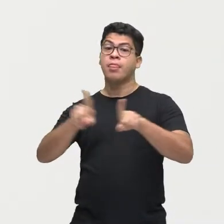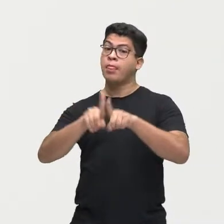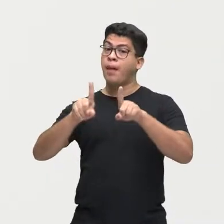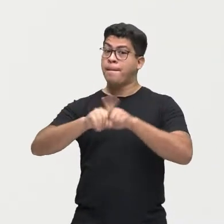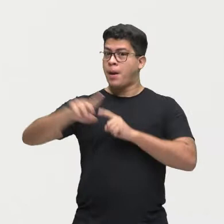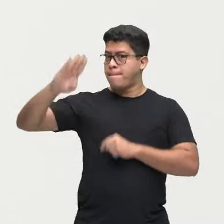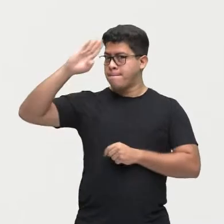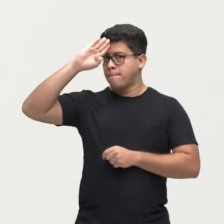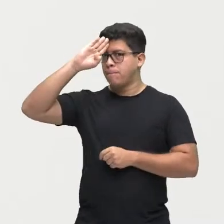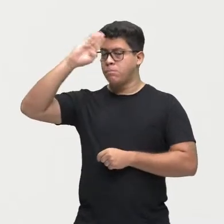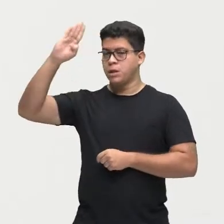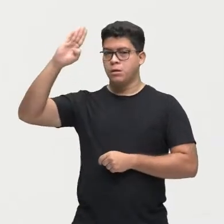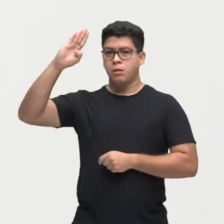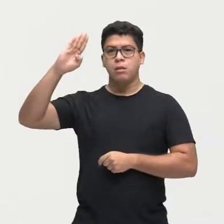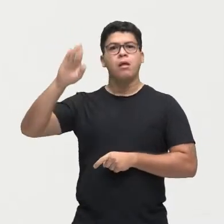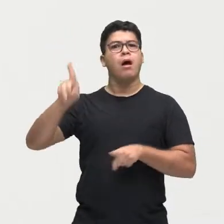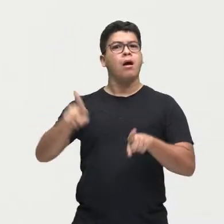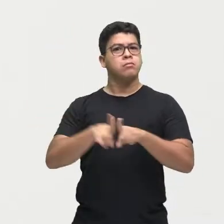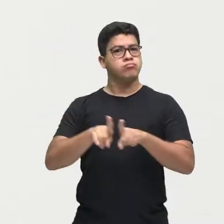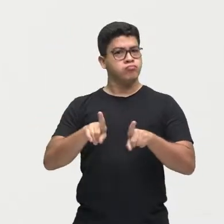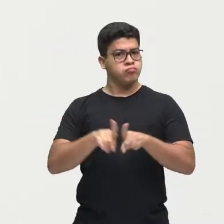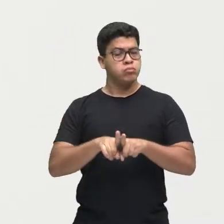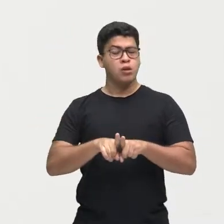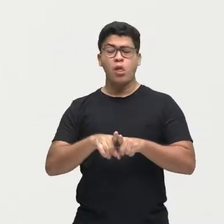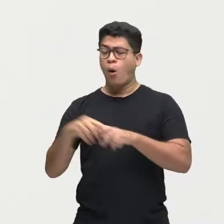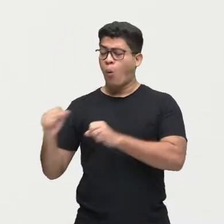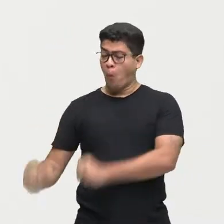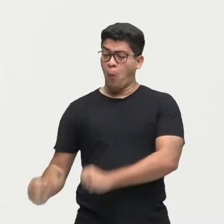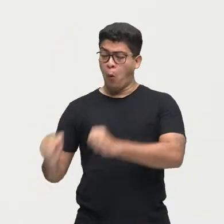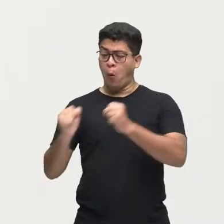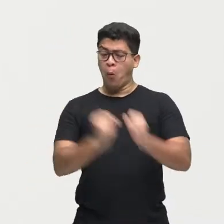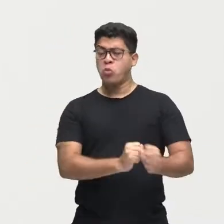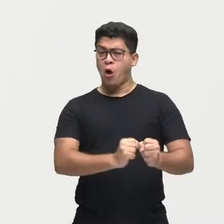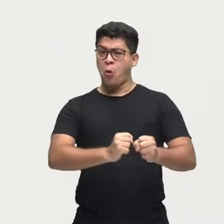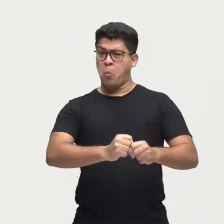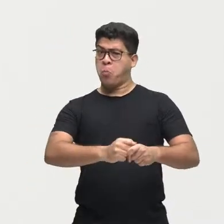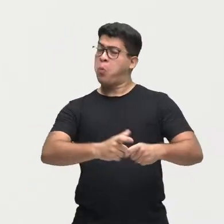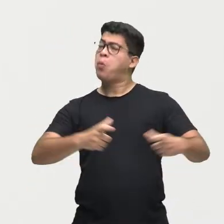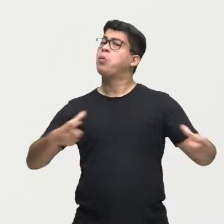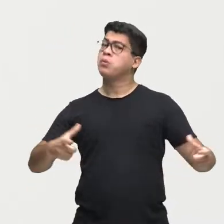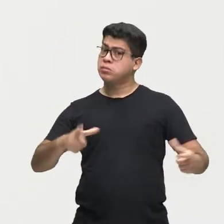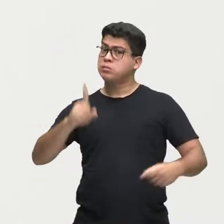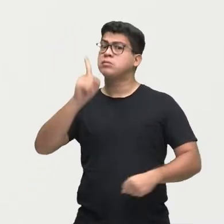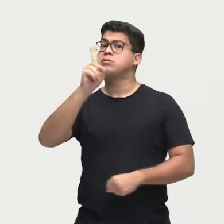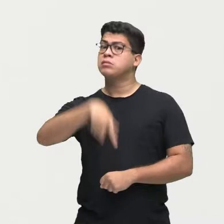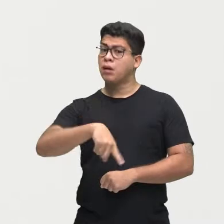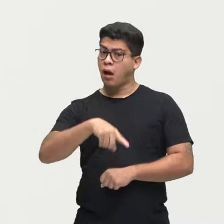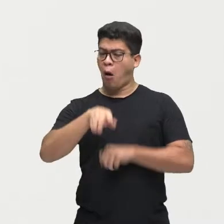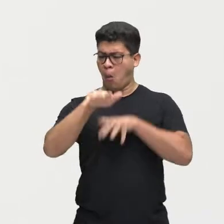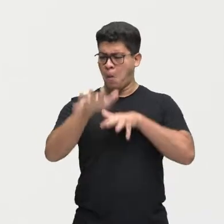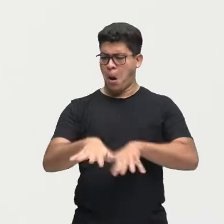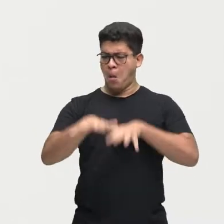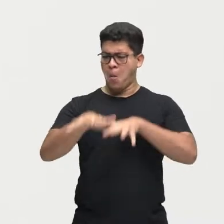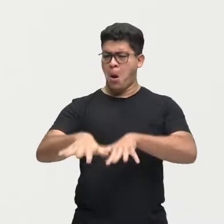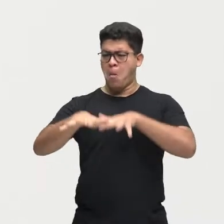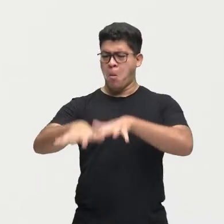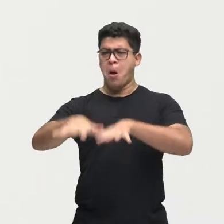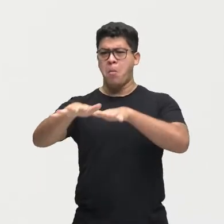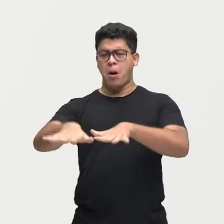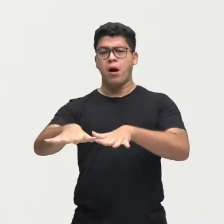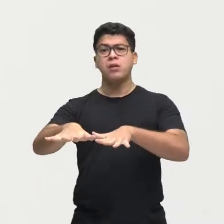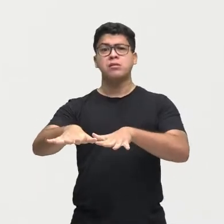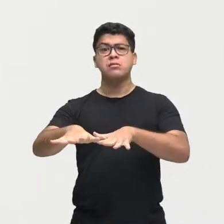ter todo este poder, meus queridos, em suas mãos, tá certo? Exércitos, o aparato